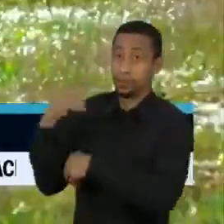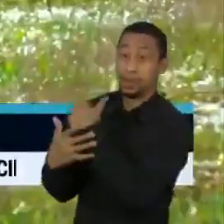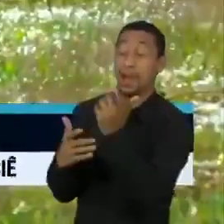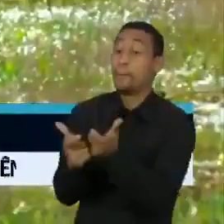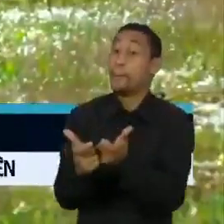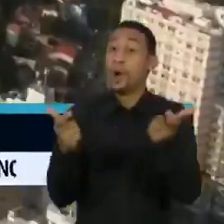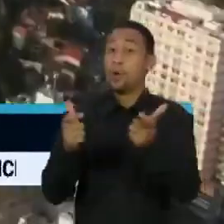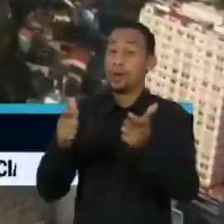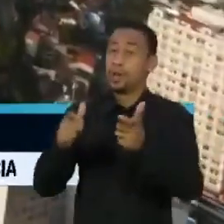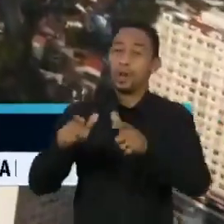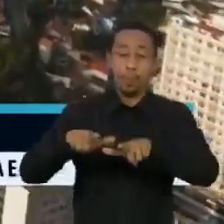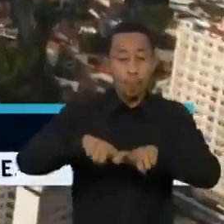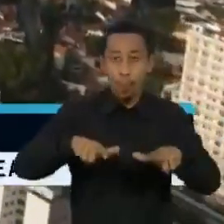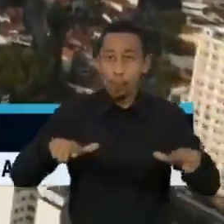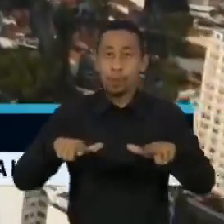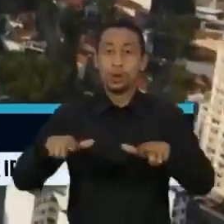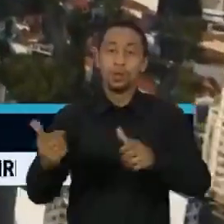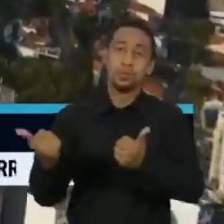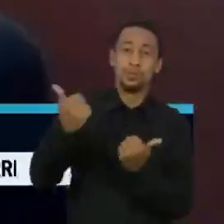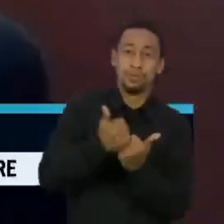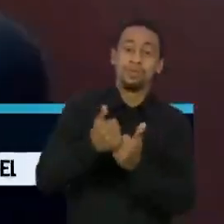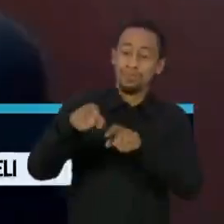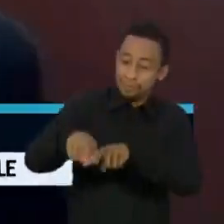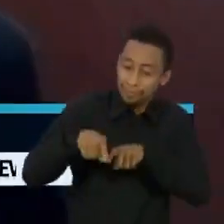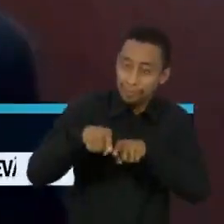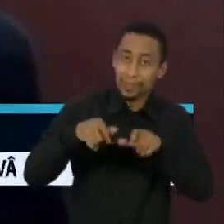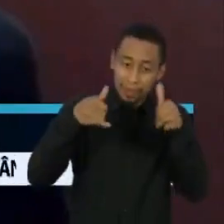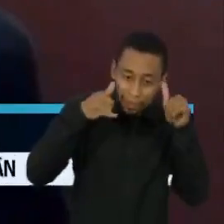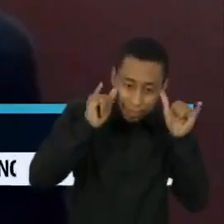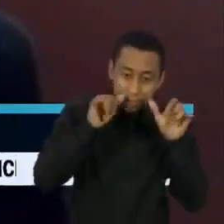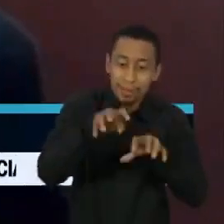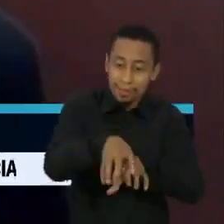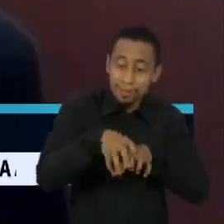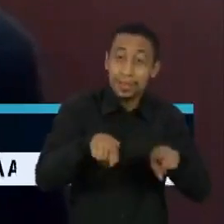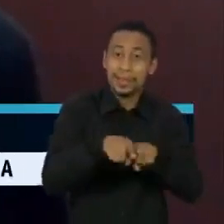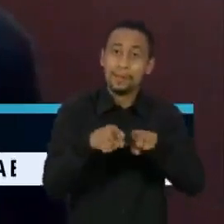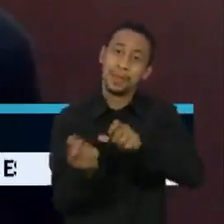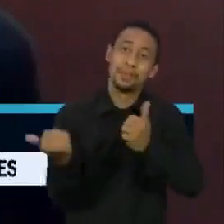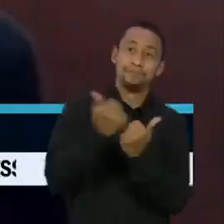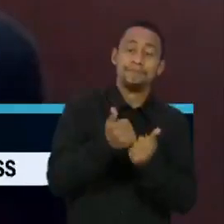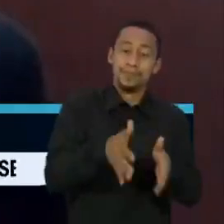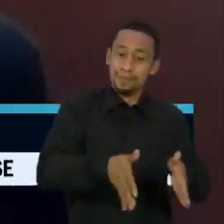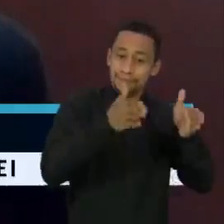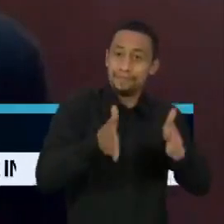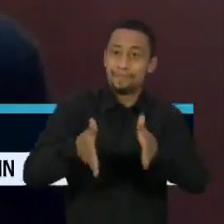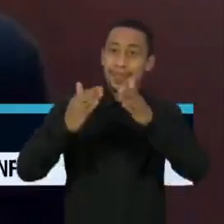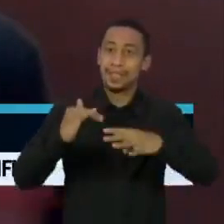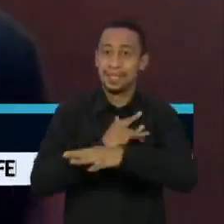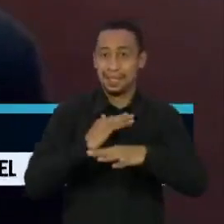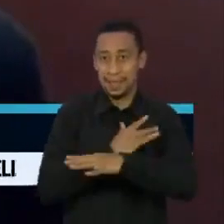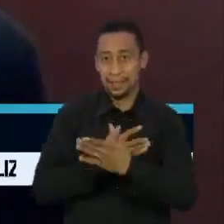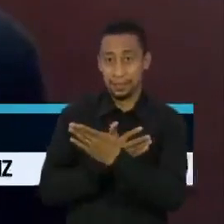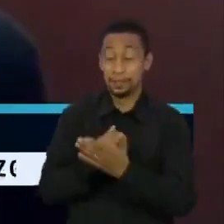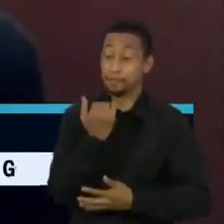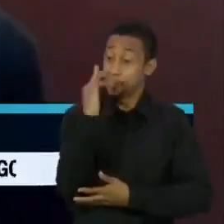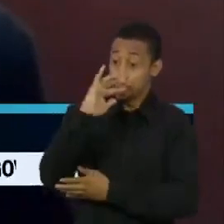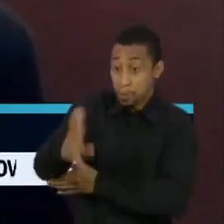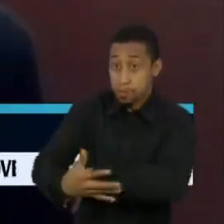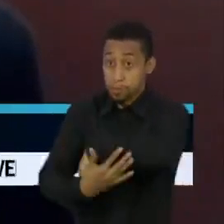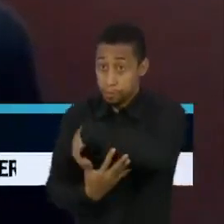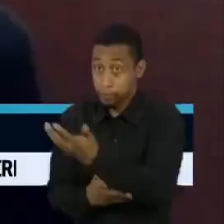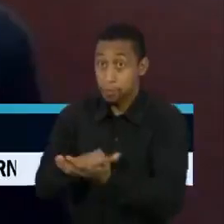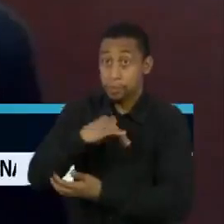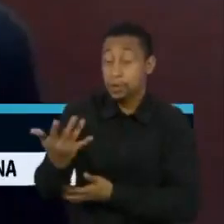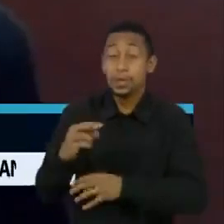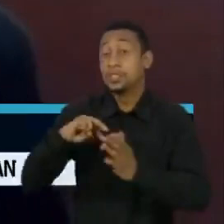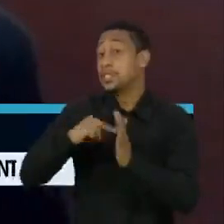plantações, pastos e grandes centros urbanos. E quanto mais a gente desmata e mais a gente degrada, mais a gente está elevando o número